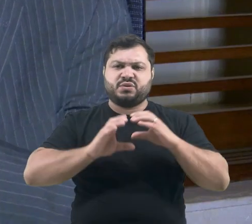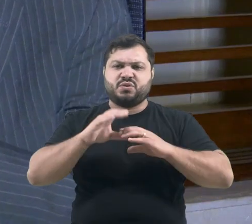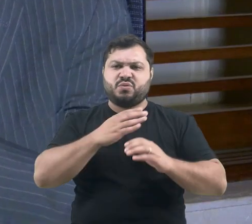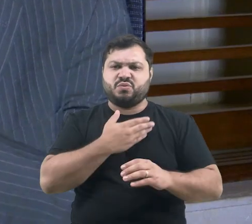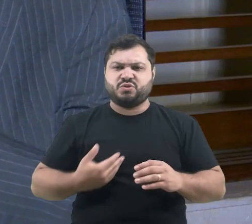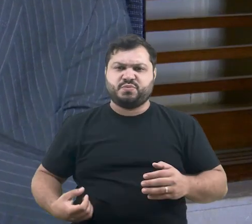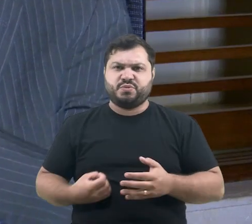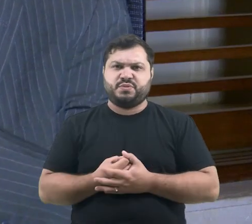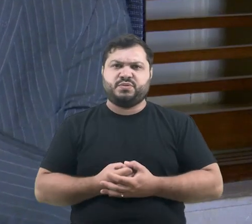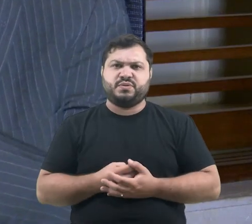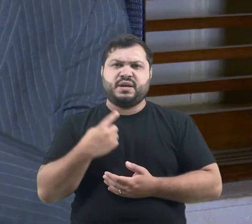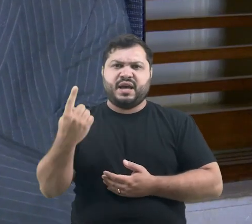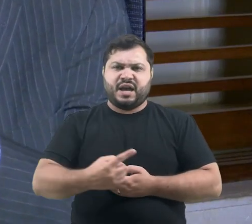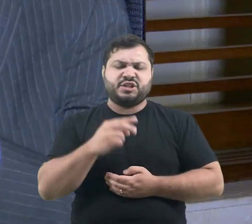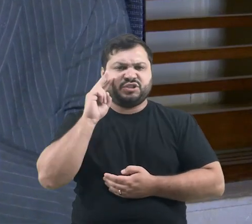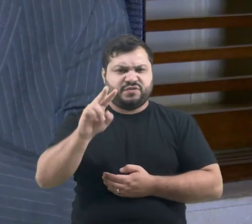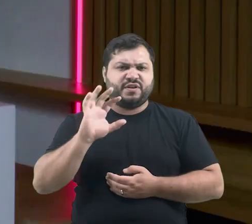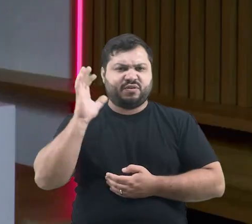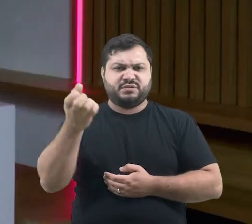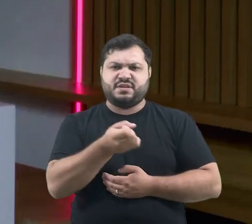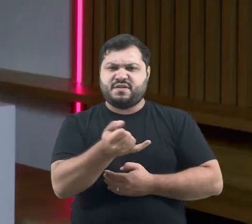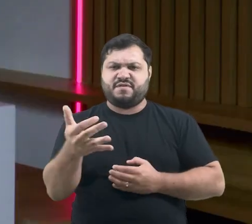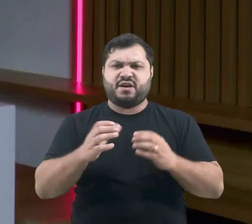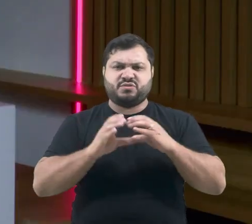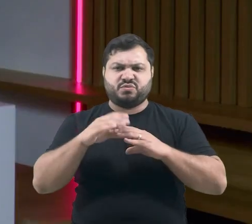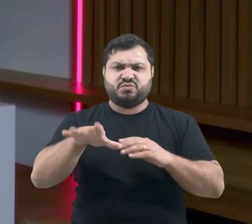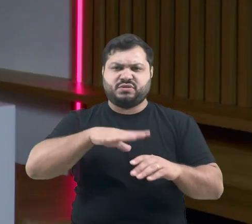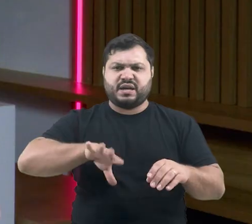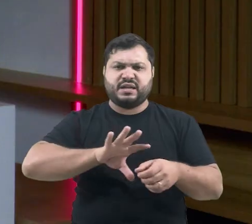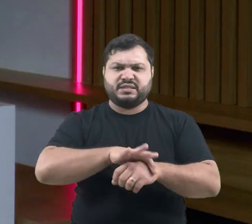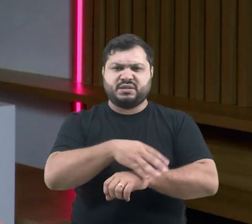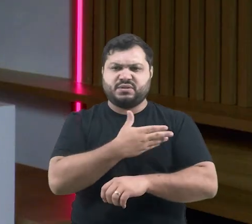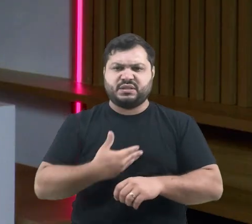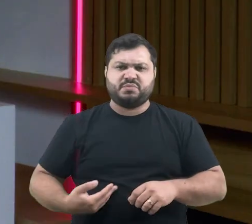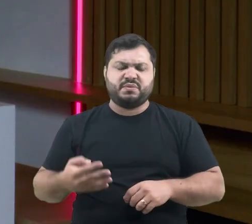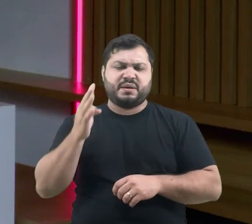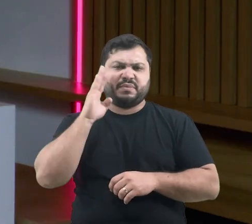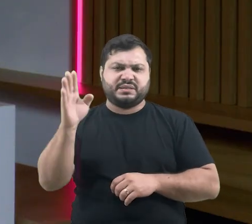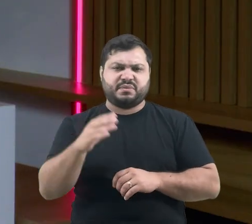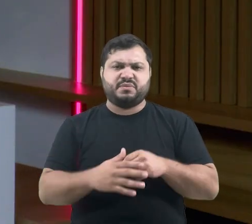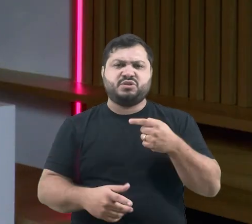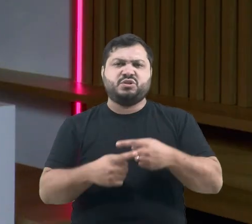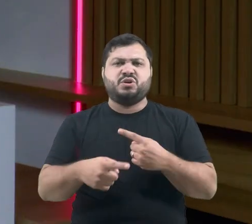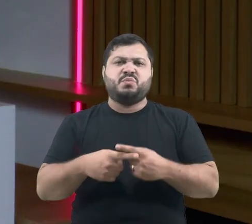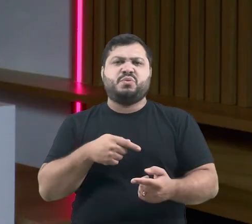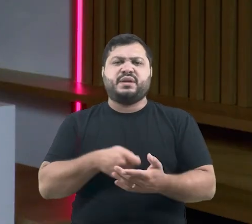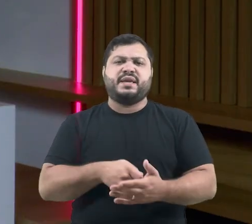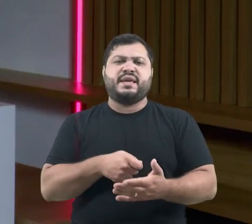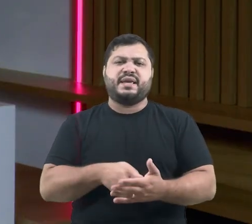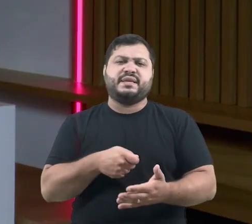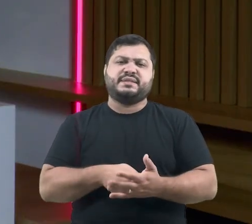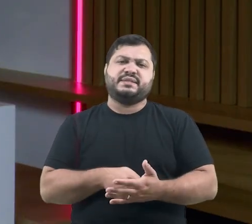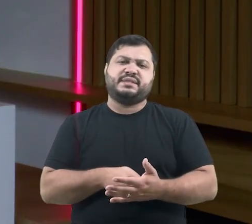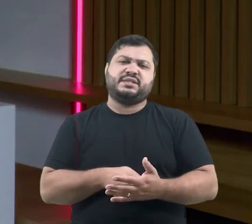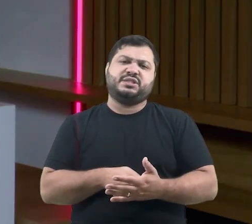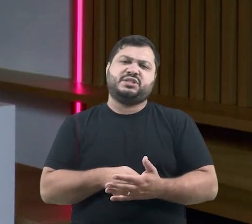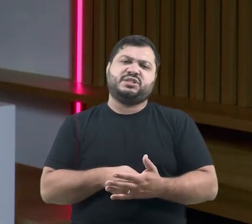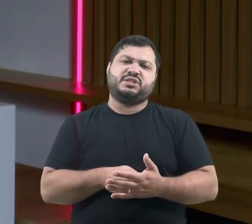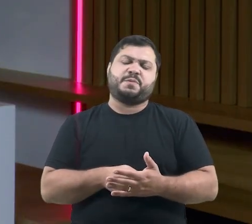em concursos públicos? A gente vê isso acontecer em muitos concursos da área de segurança pública, principalmente, porque eles